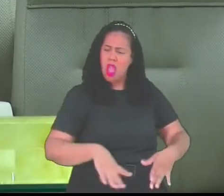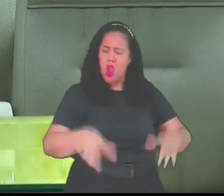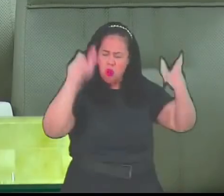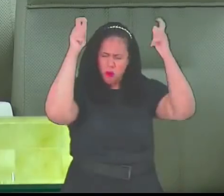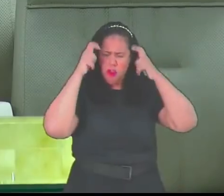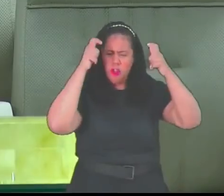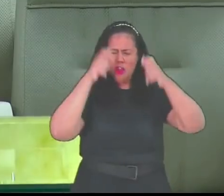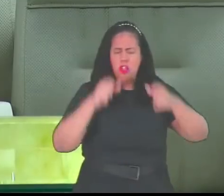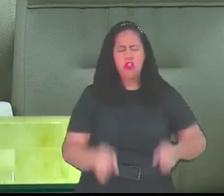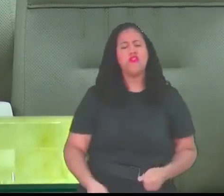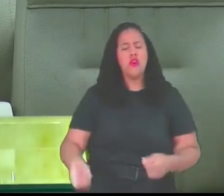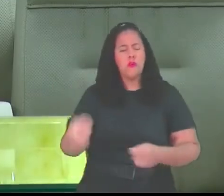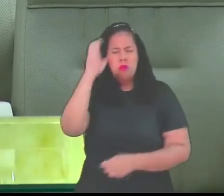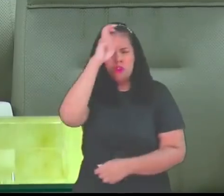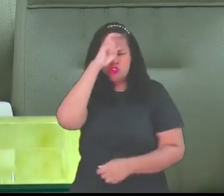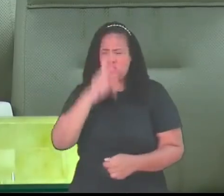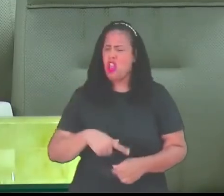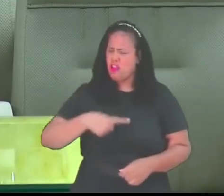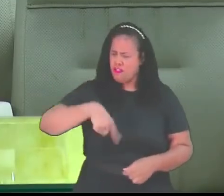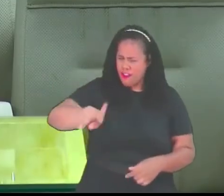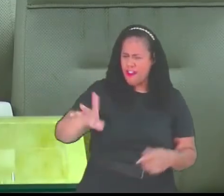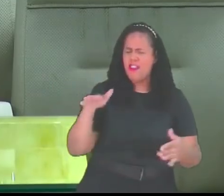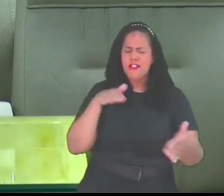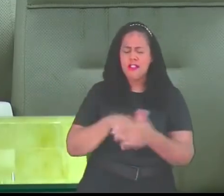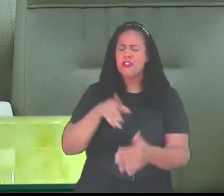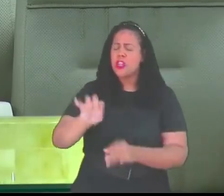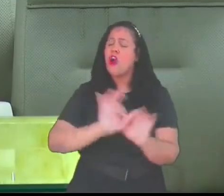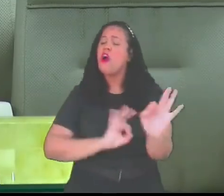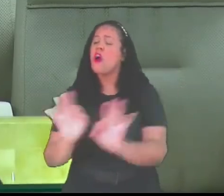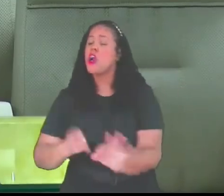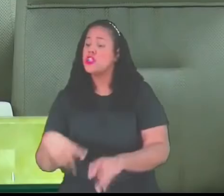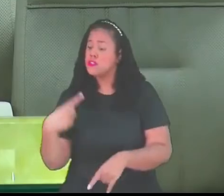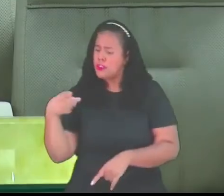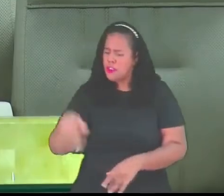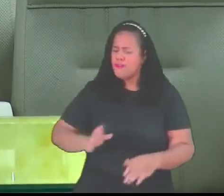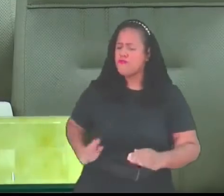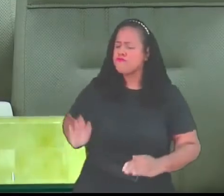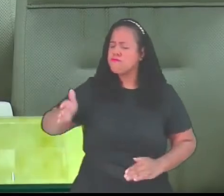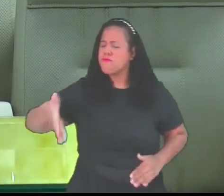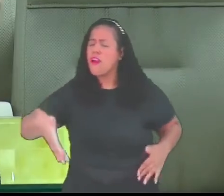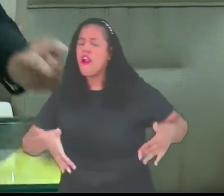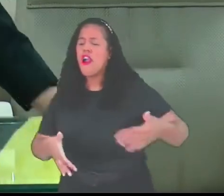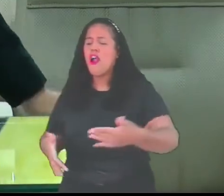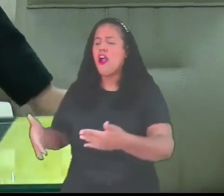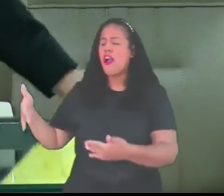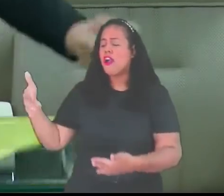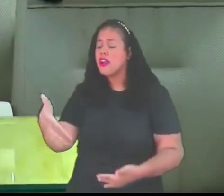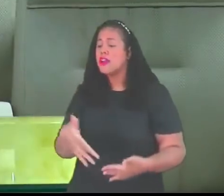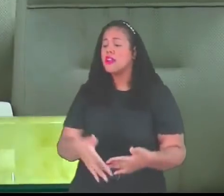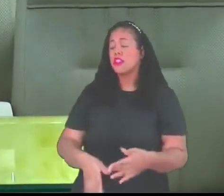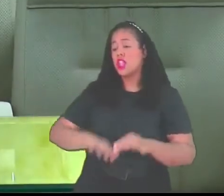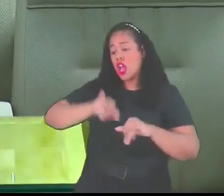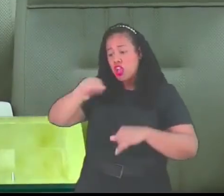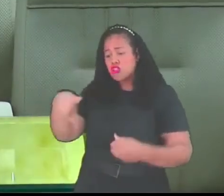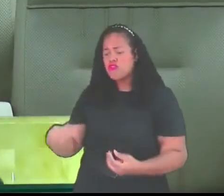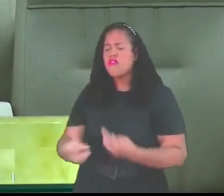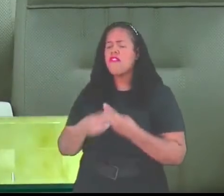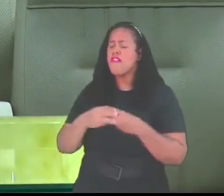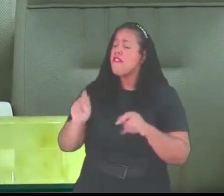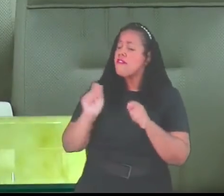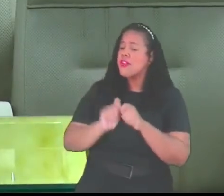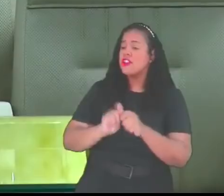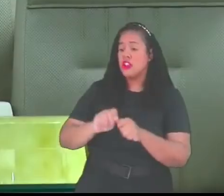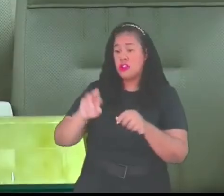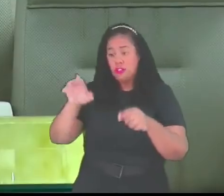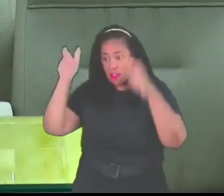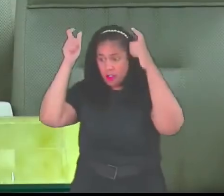destronou o Egito, eu vou até vocês. Se prepare, porque eu vou entrar em Judá. Eu vou fazer com que o rei